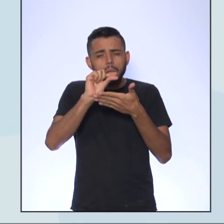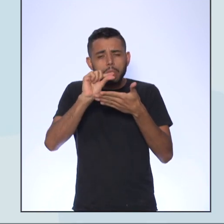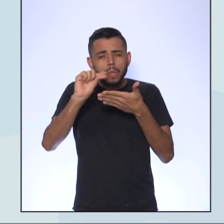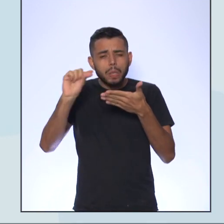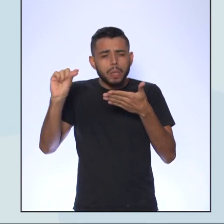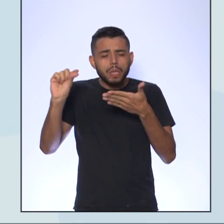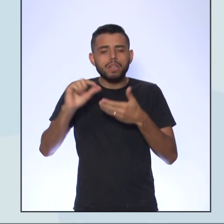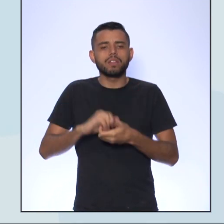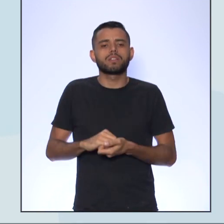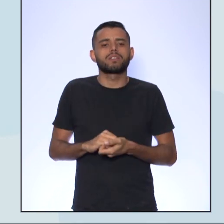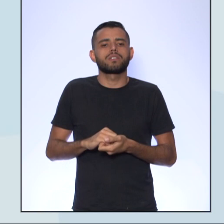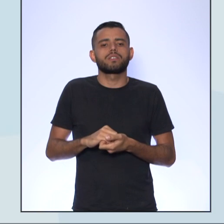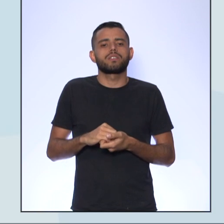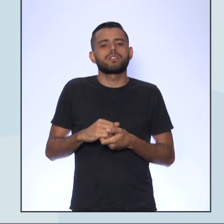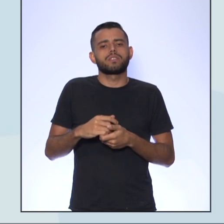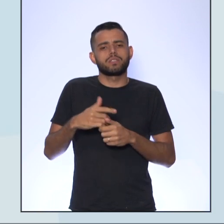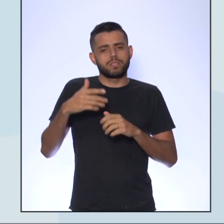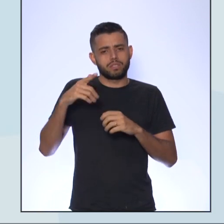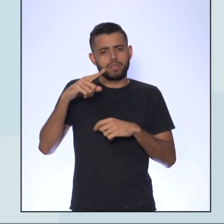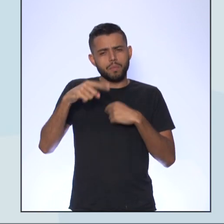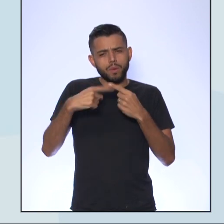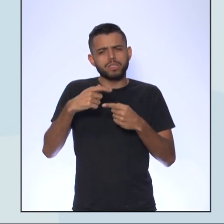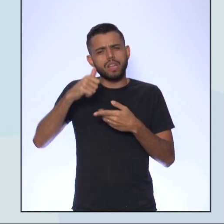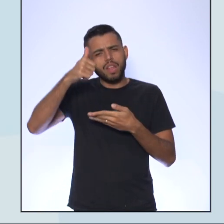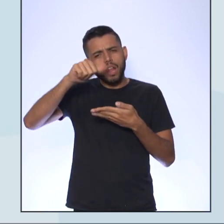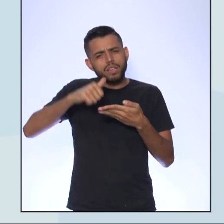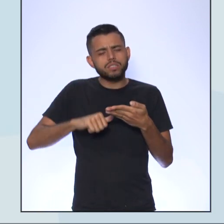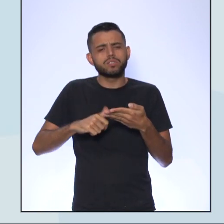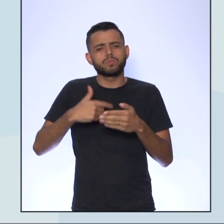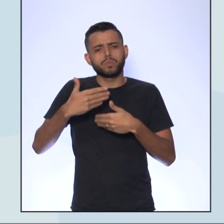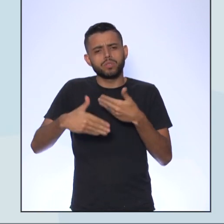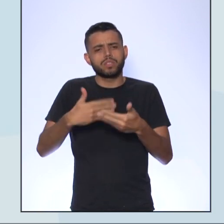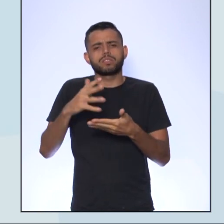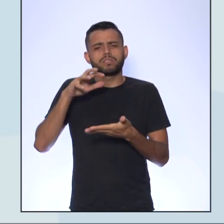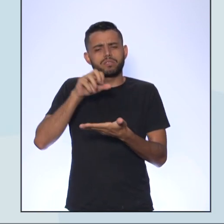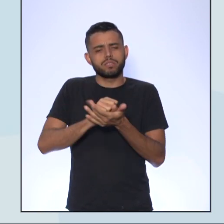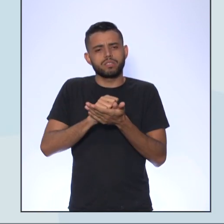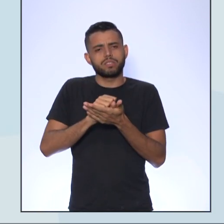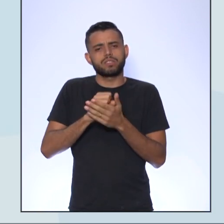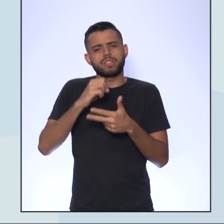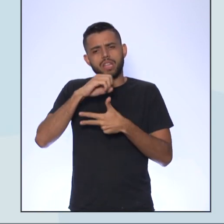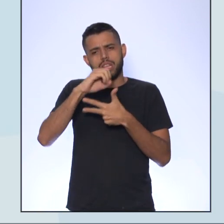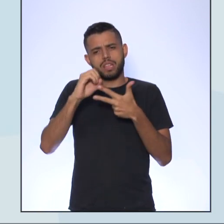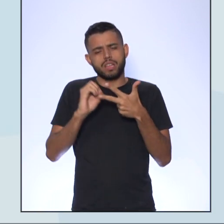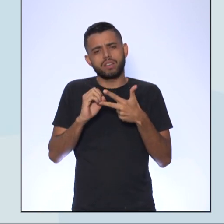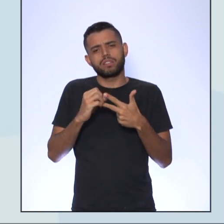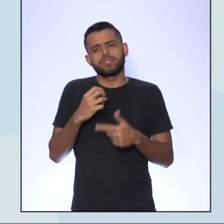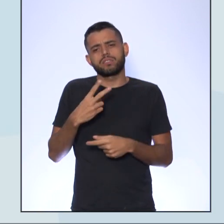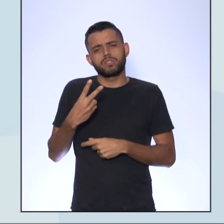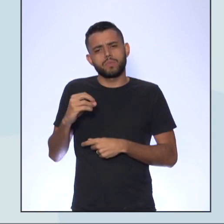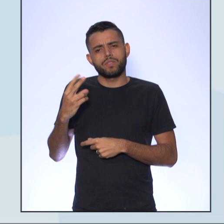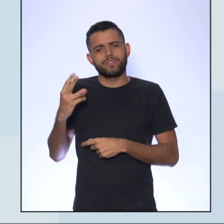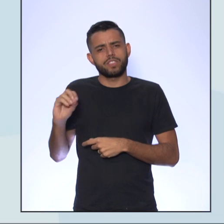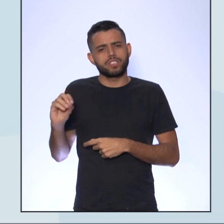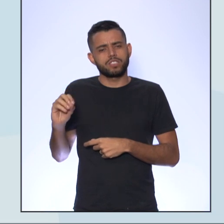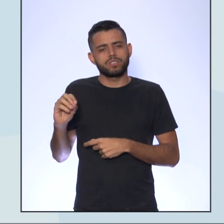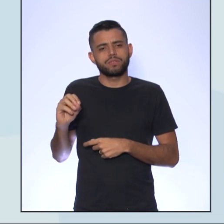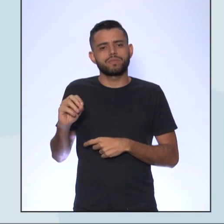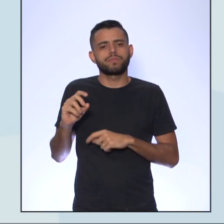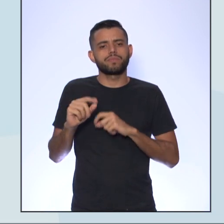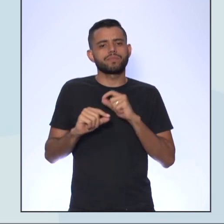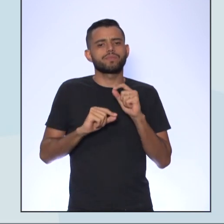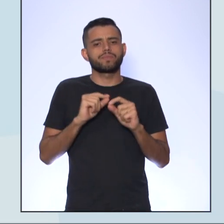assim, ó, prezado participante, após análise do processo da inscrição do Enem 2020, foi